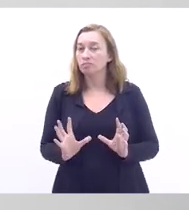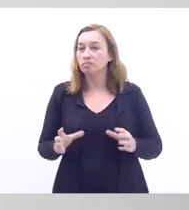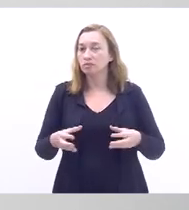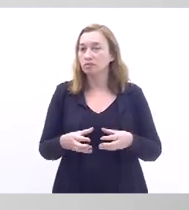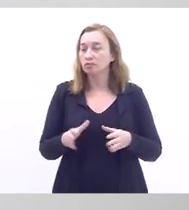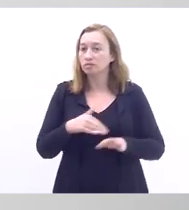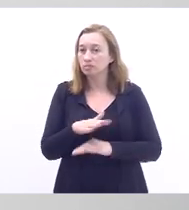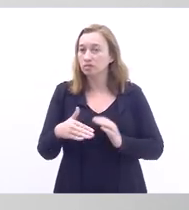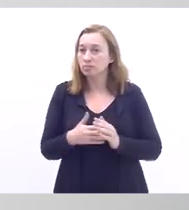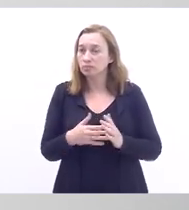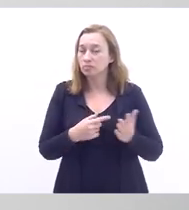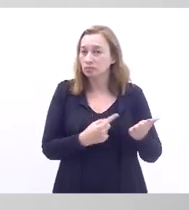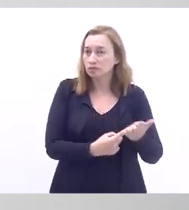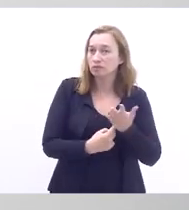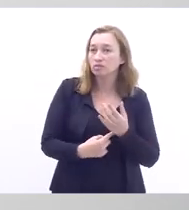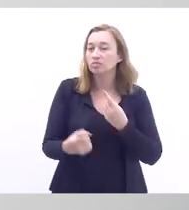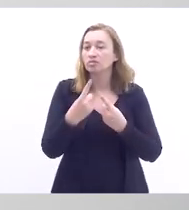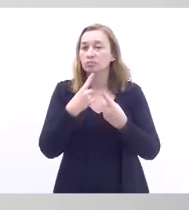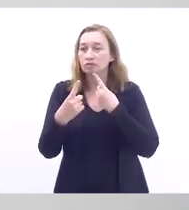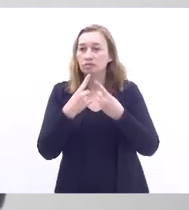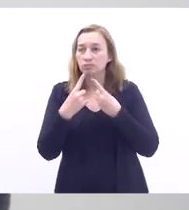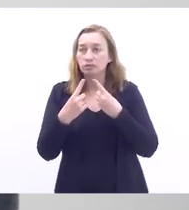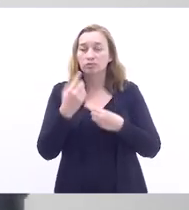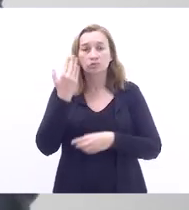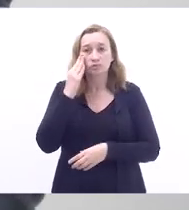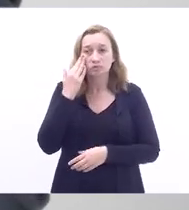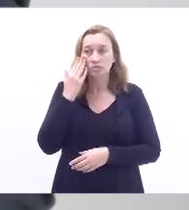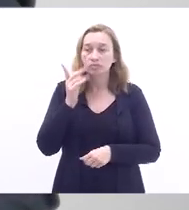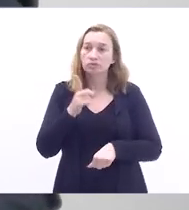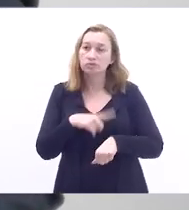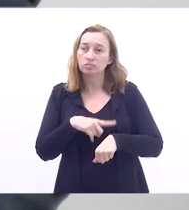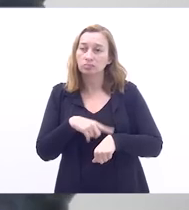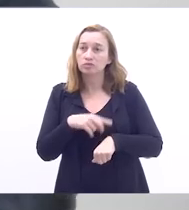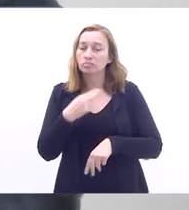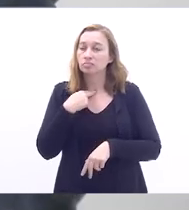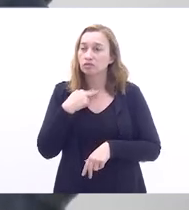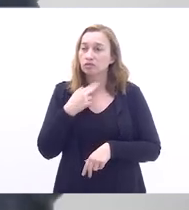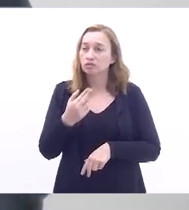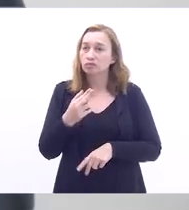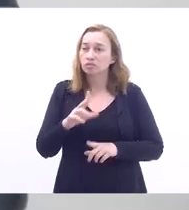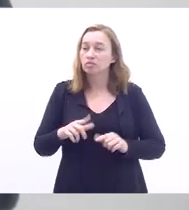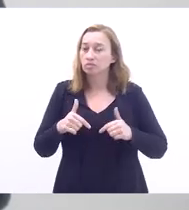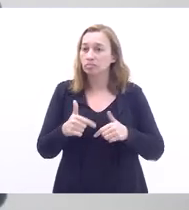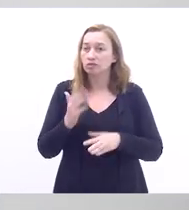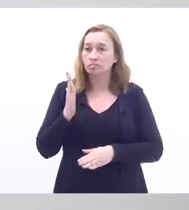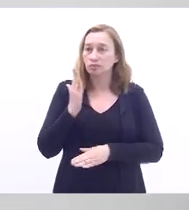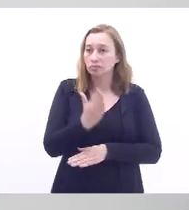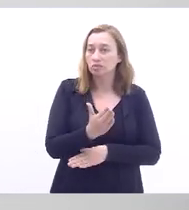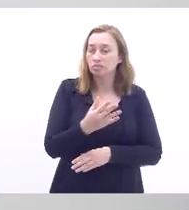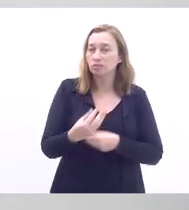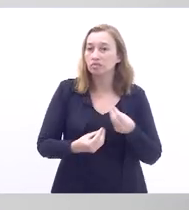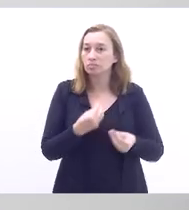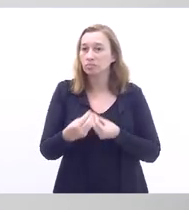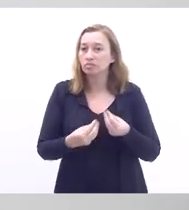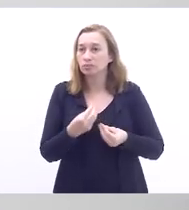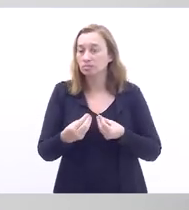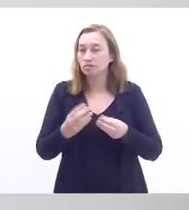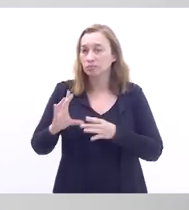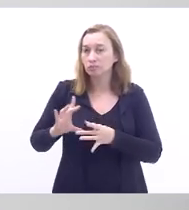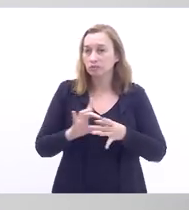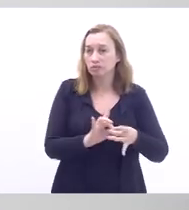condições estarem contribuindo para o debate é igual entendo então que nesse momento a gente não possa atuar diretamente Como seria uma questão